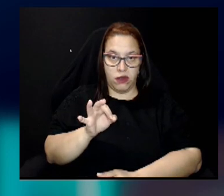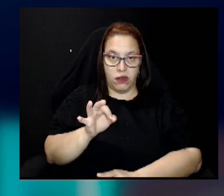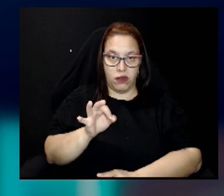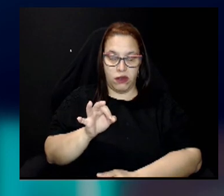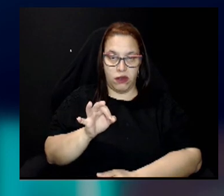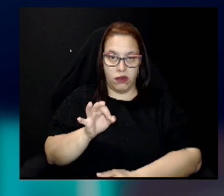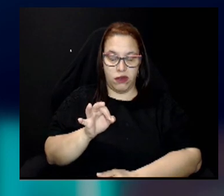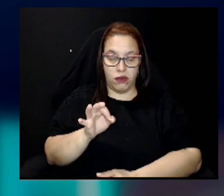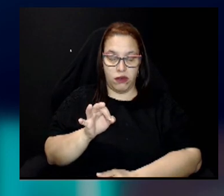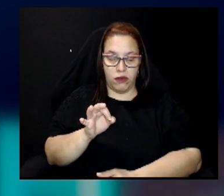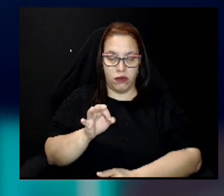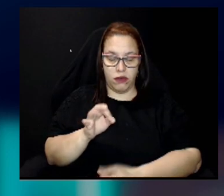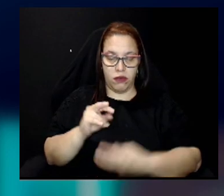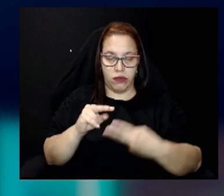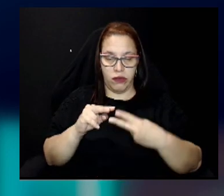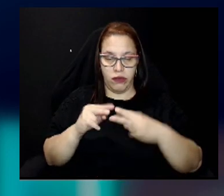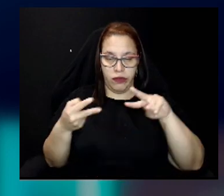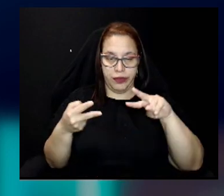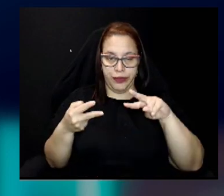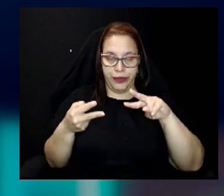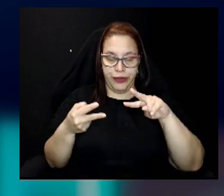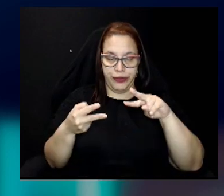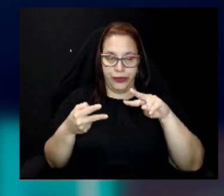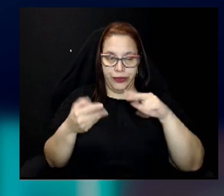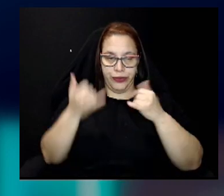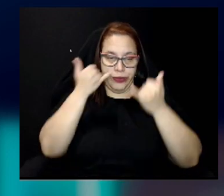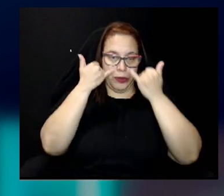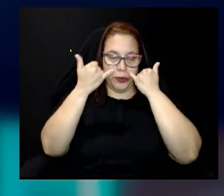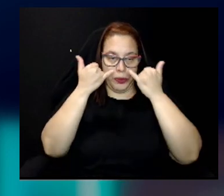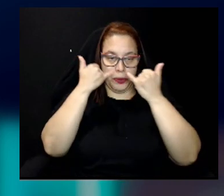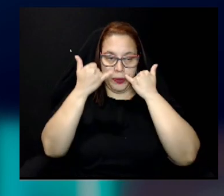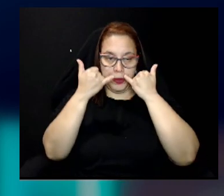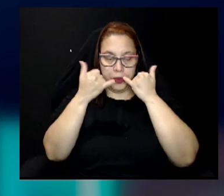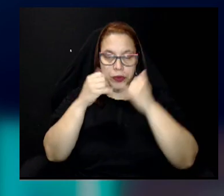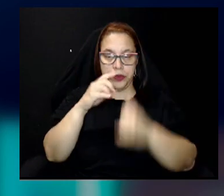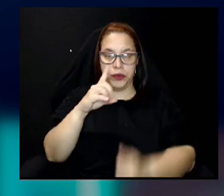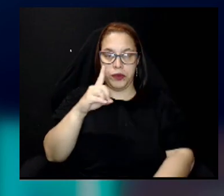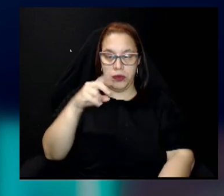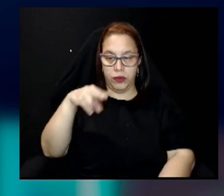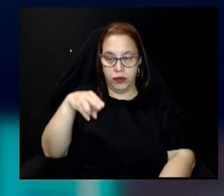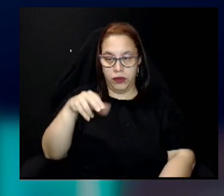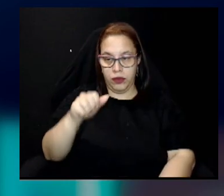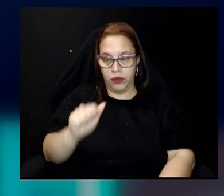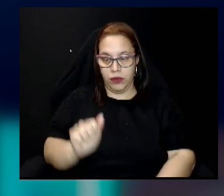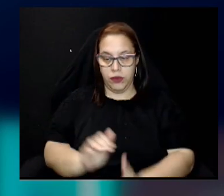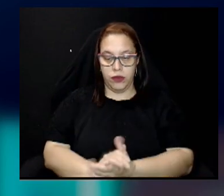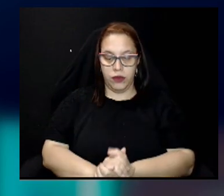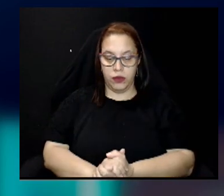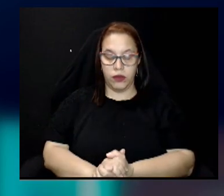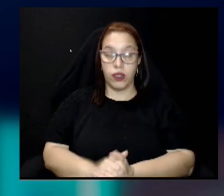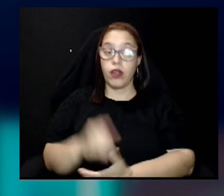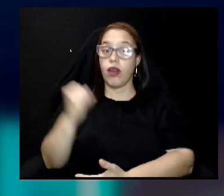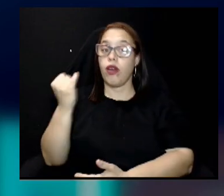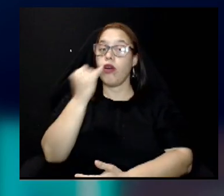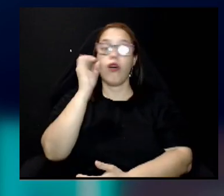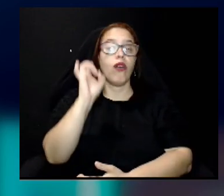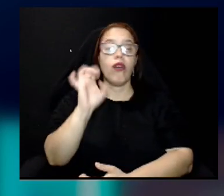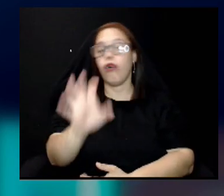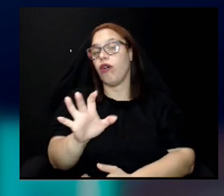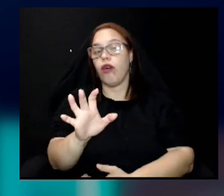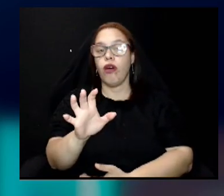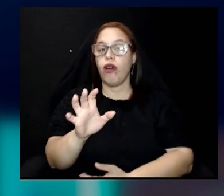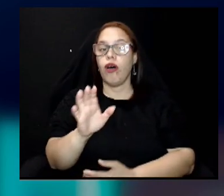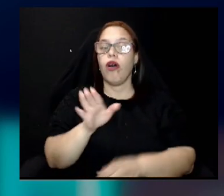genética relacionada a essas informações de DNA que eu trago aqui para vocês. Isso é importante não somente para